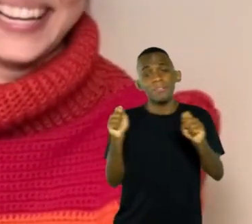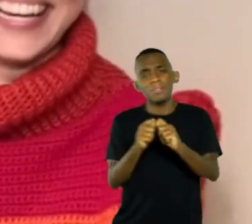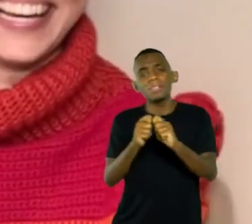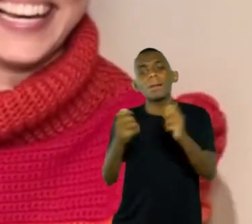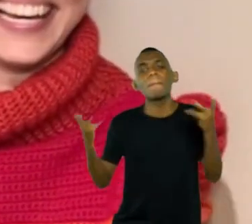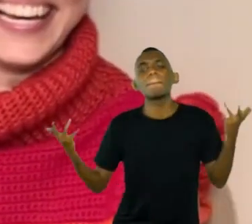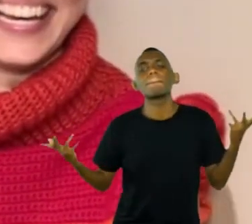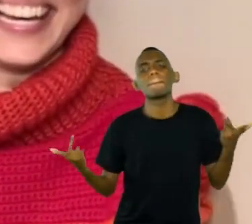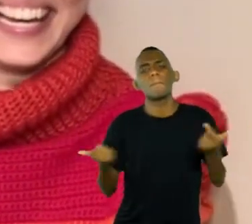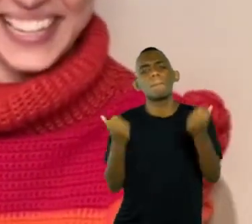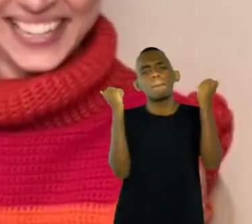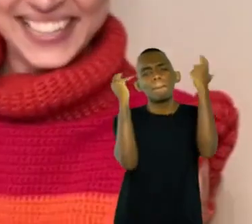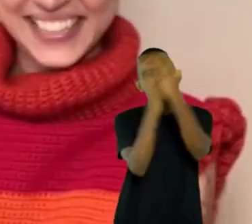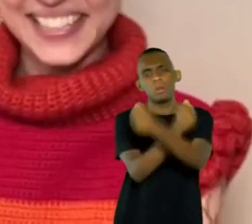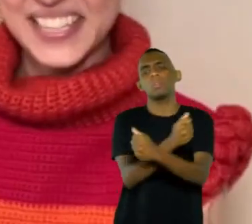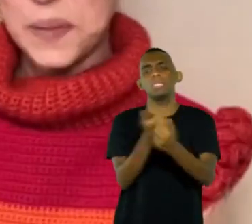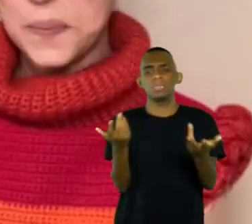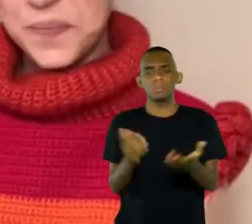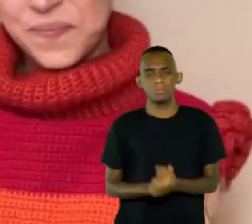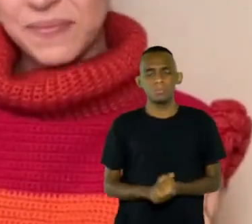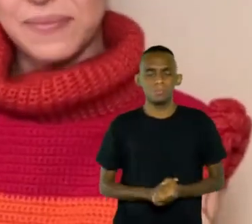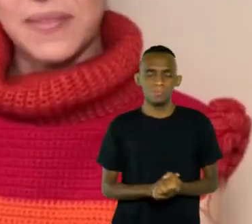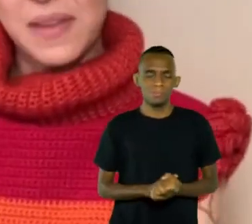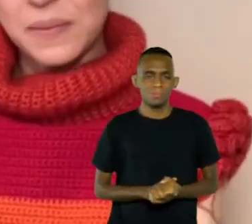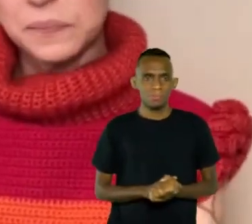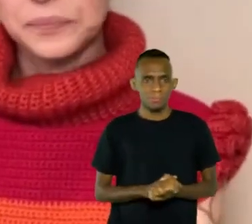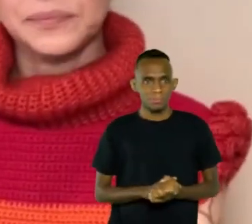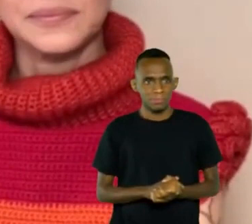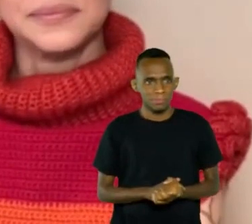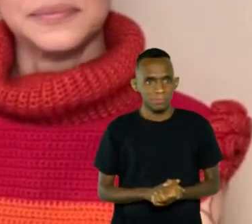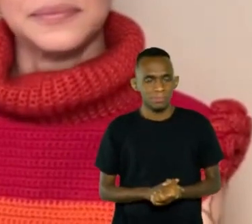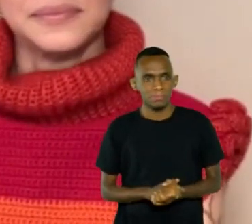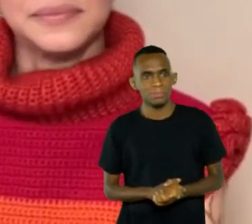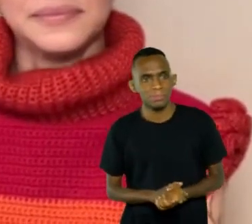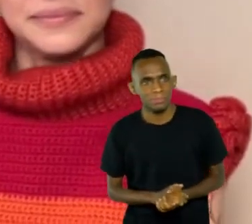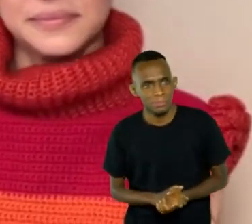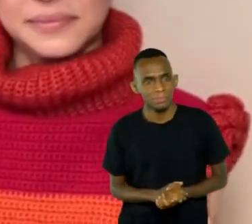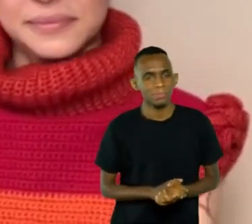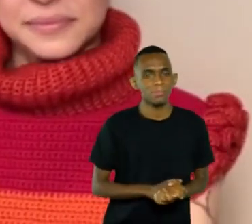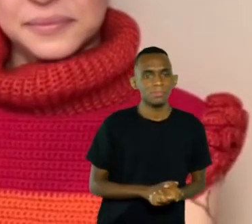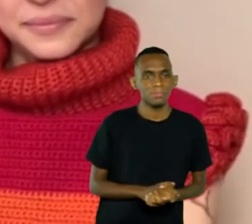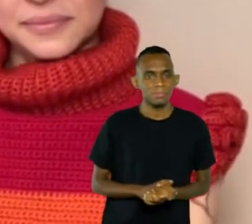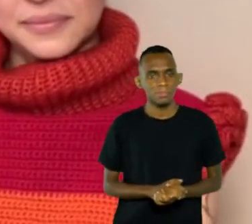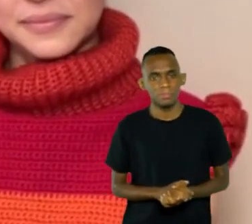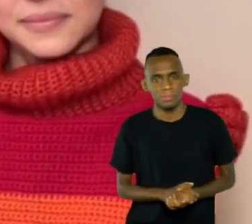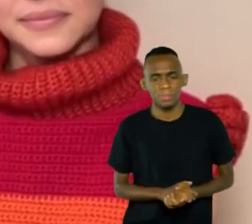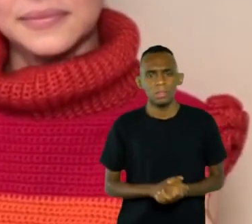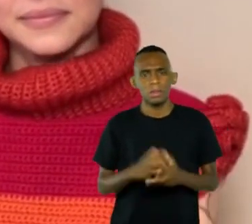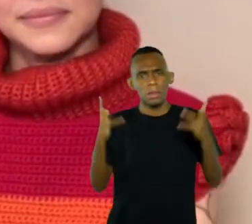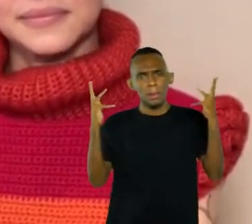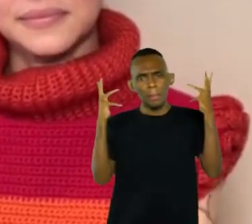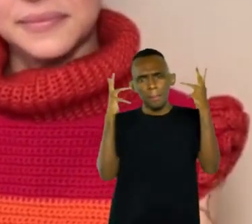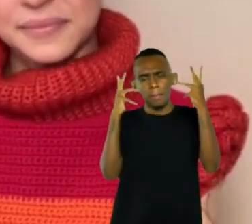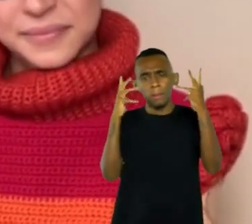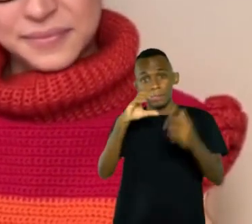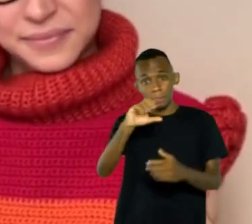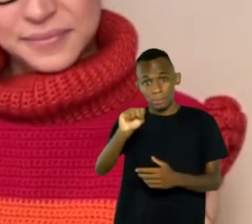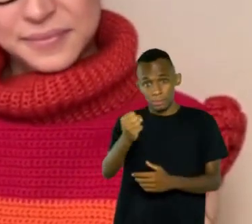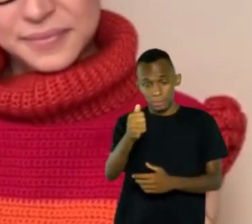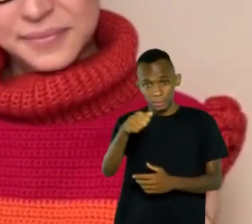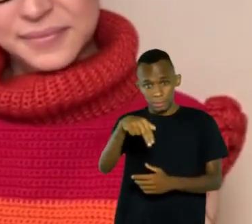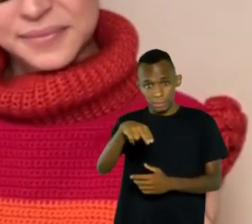aí. É. Aí ela está falando aqui, lindo saber que da sua terapia, a Sandra Vilaça Pereira